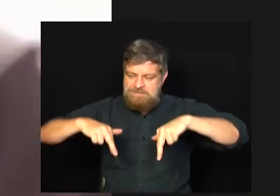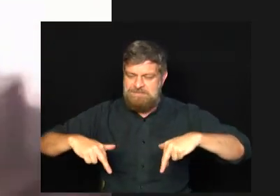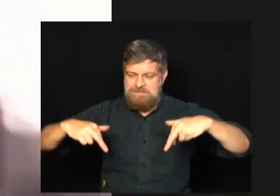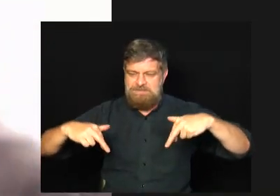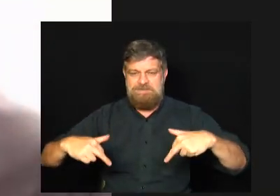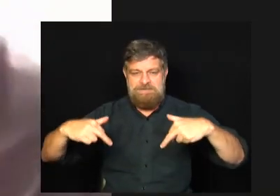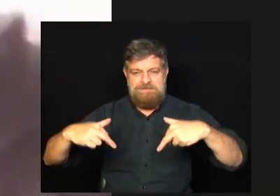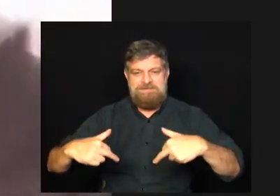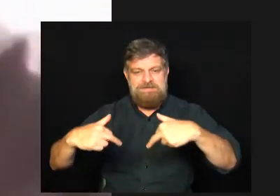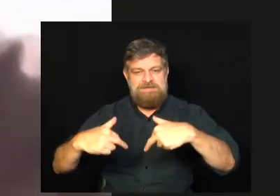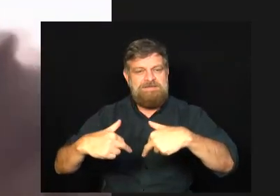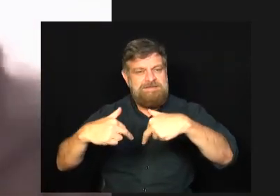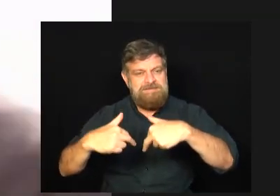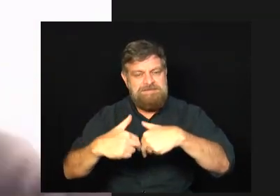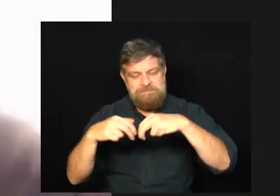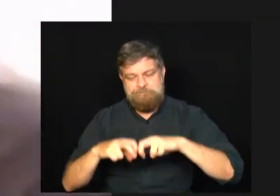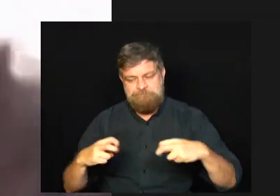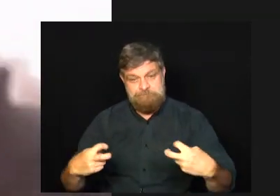cirandar.